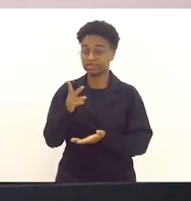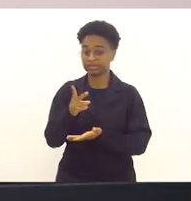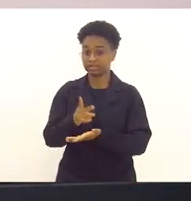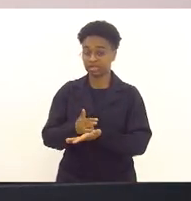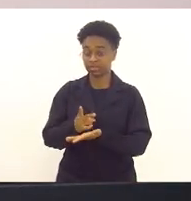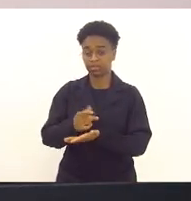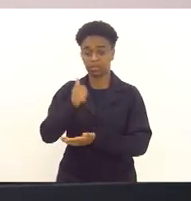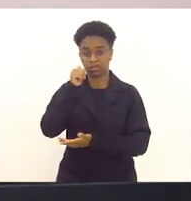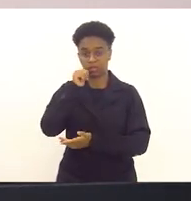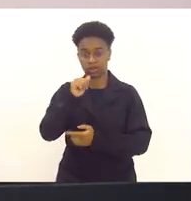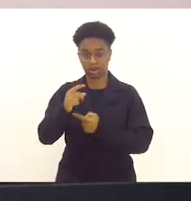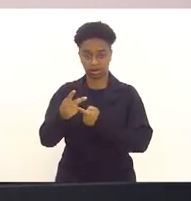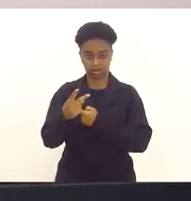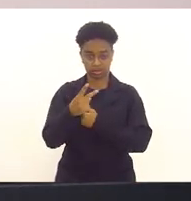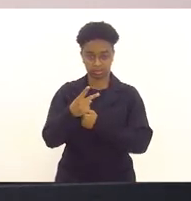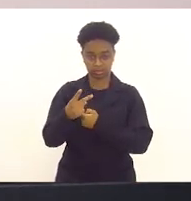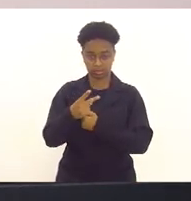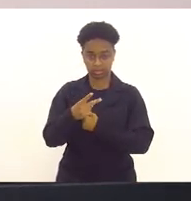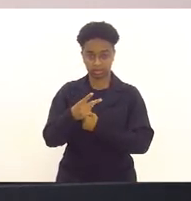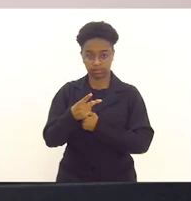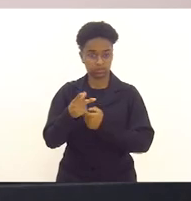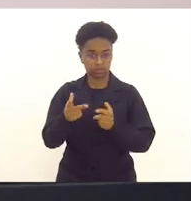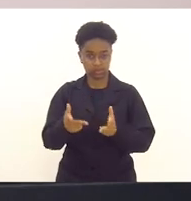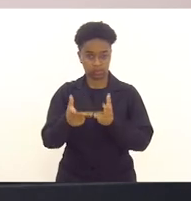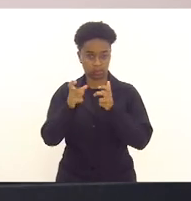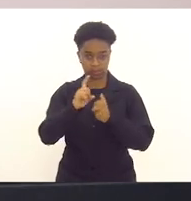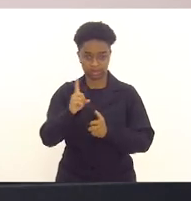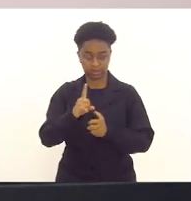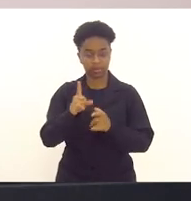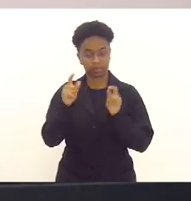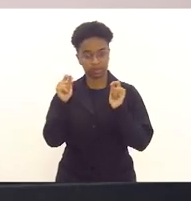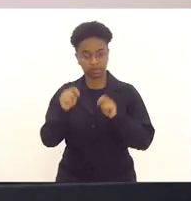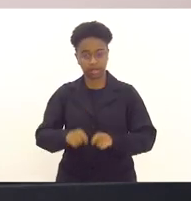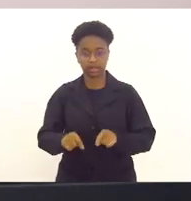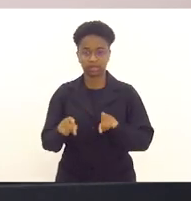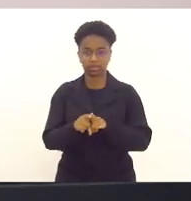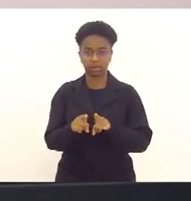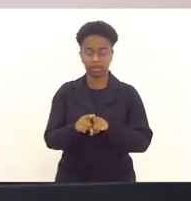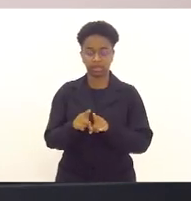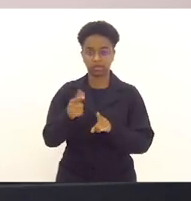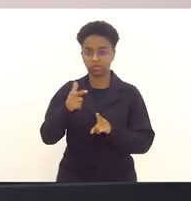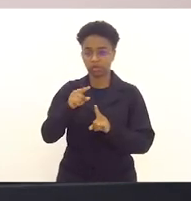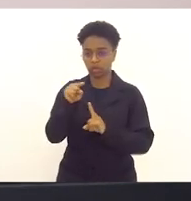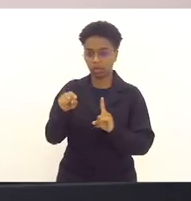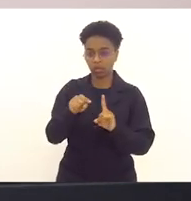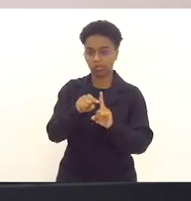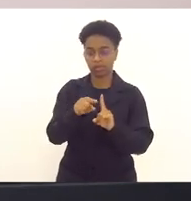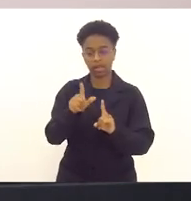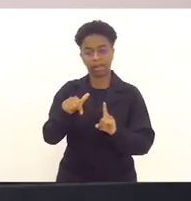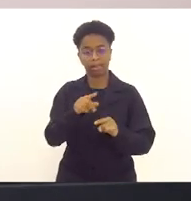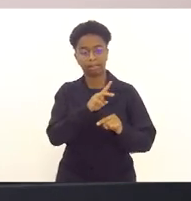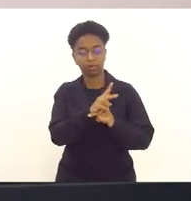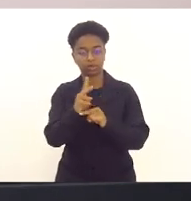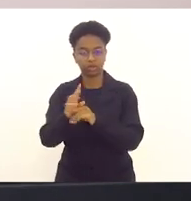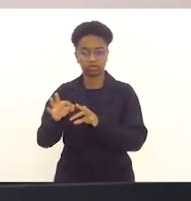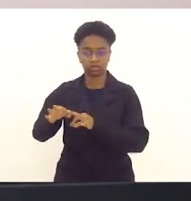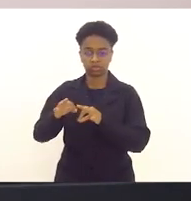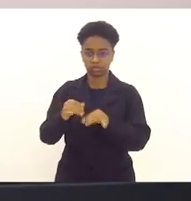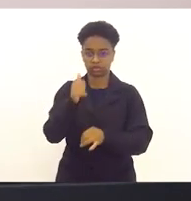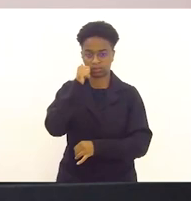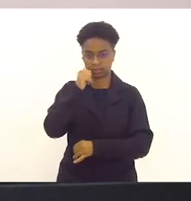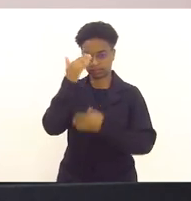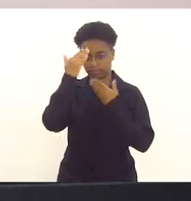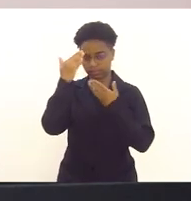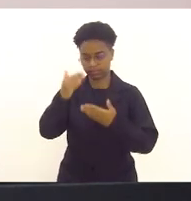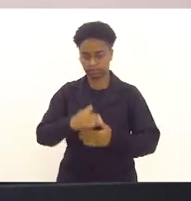se defende sem nem perceber que isso é possível sem qualquer pretensão ela defende todas as mulheres muito obrigado